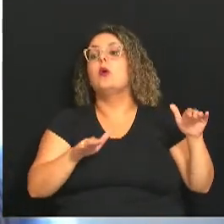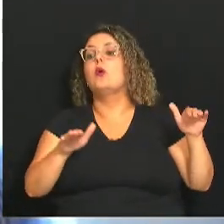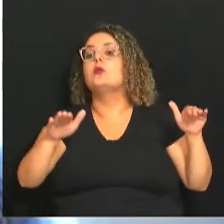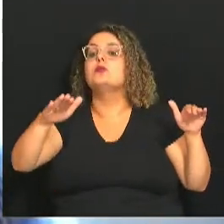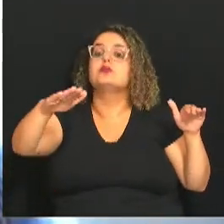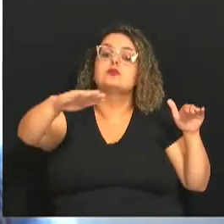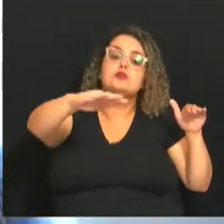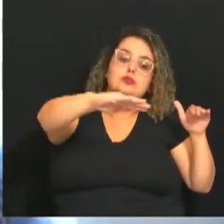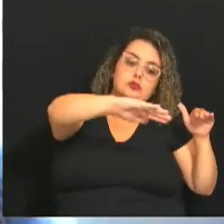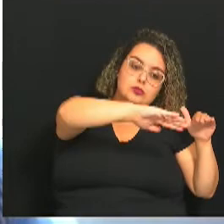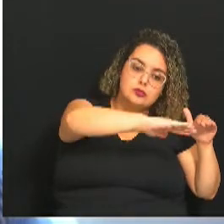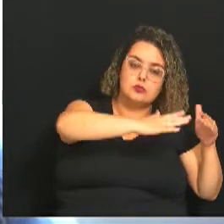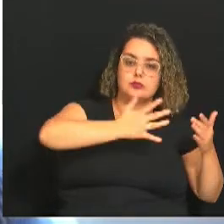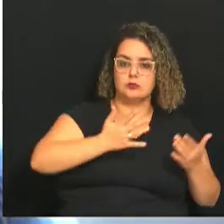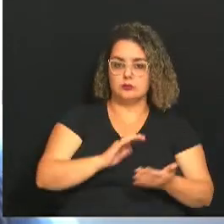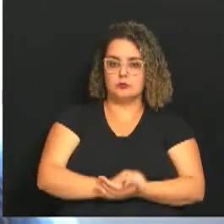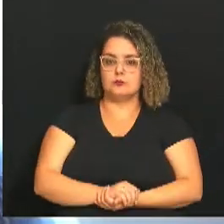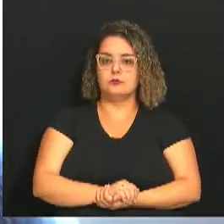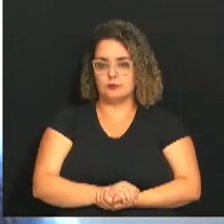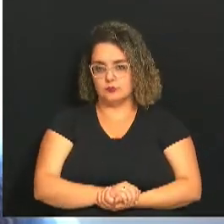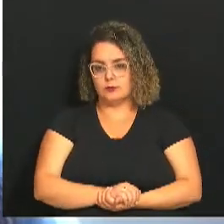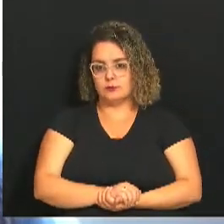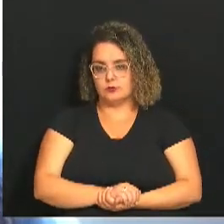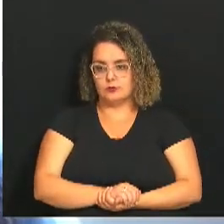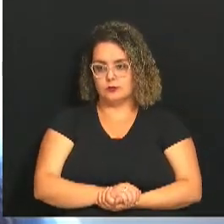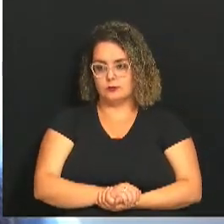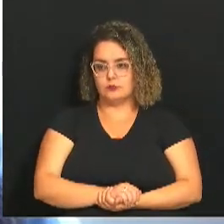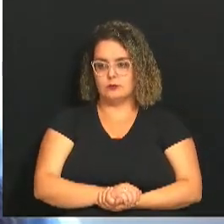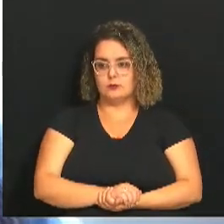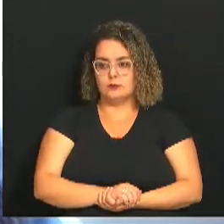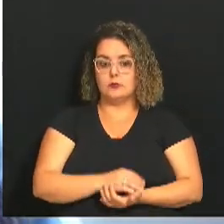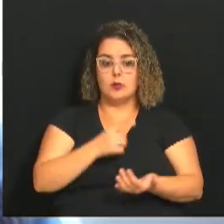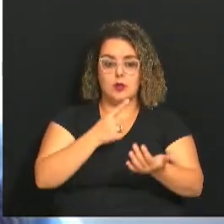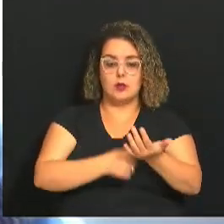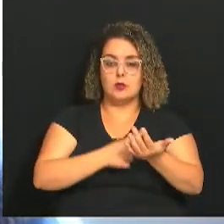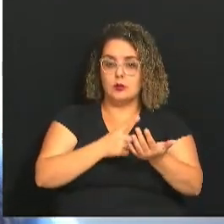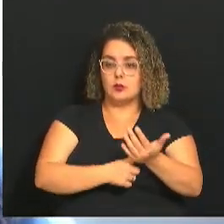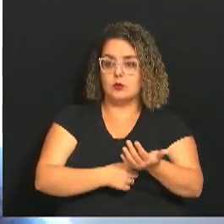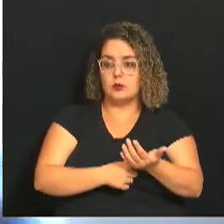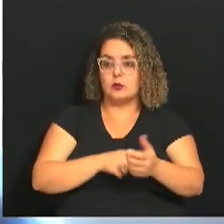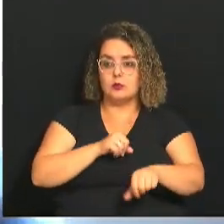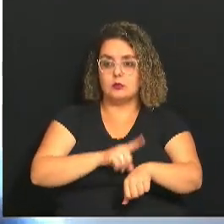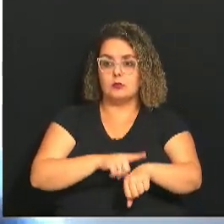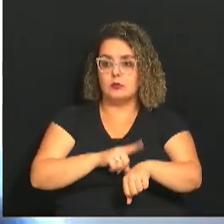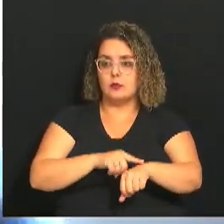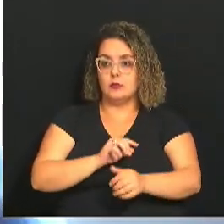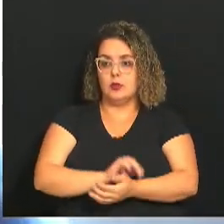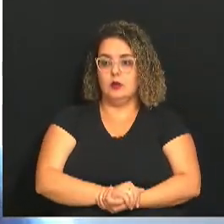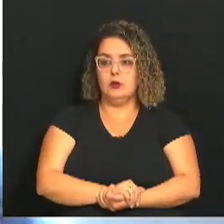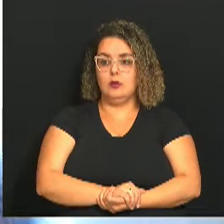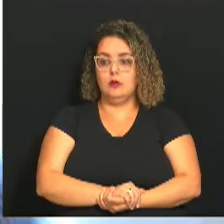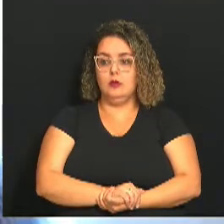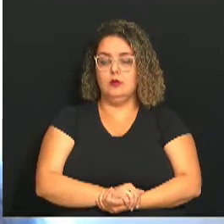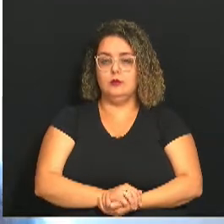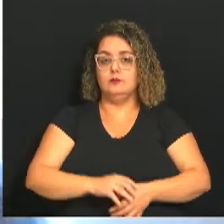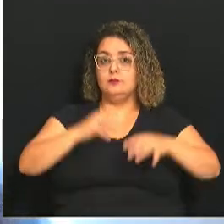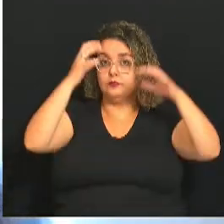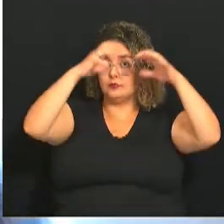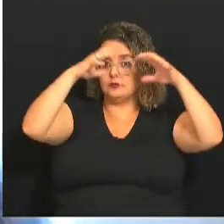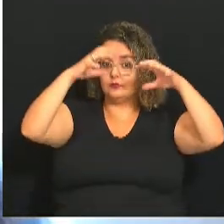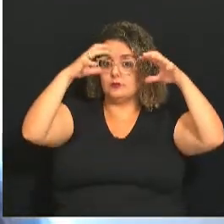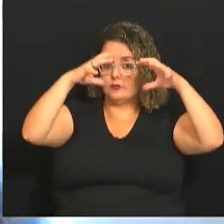fazer? Né? Eu tenho um compromisso marcado e tem previsão, né, de chuva